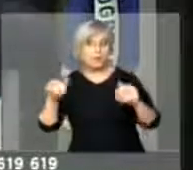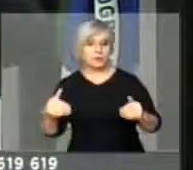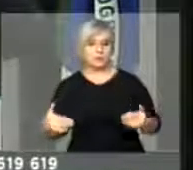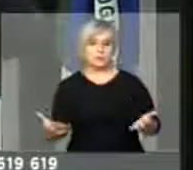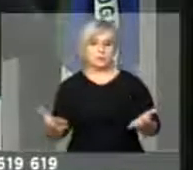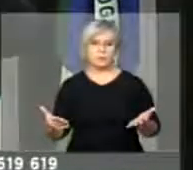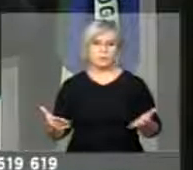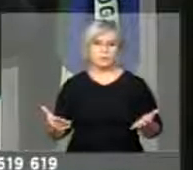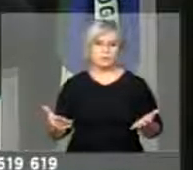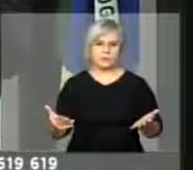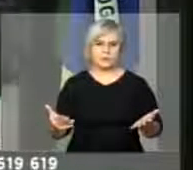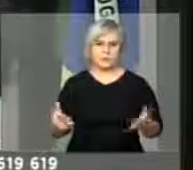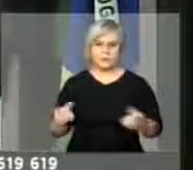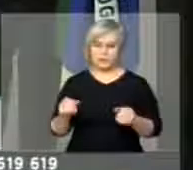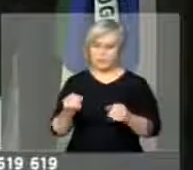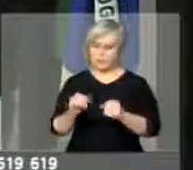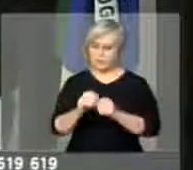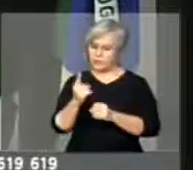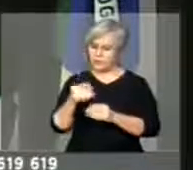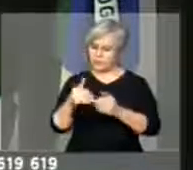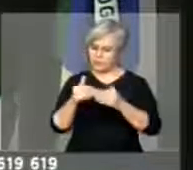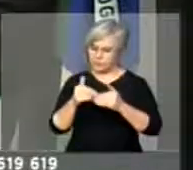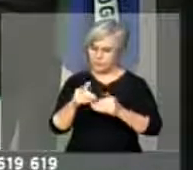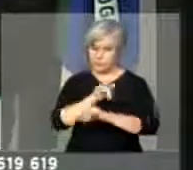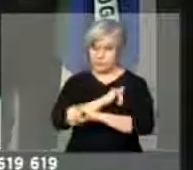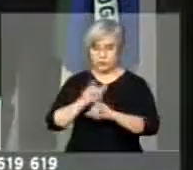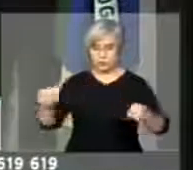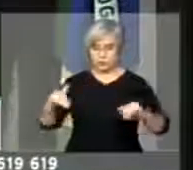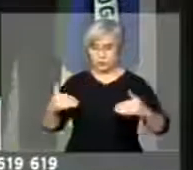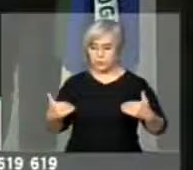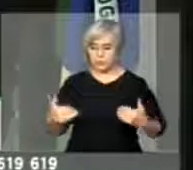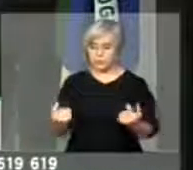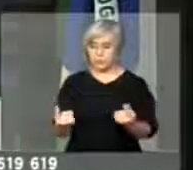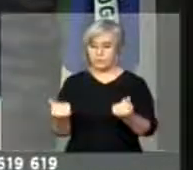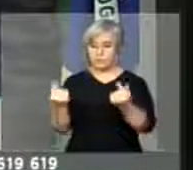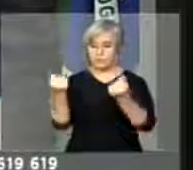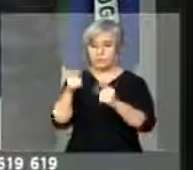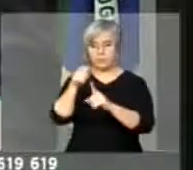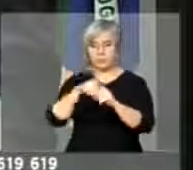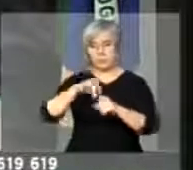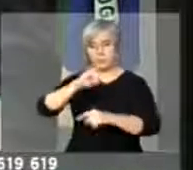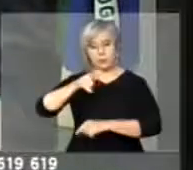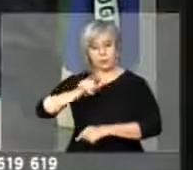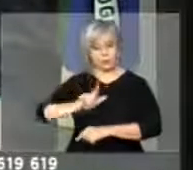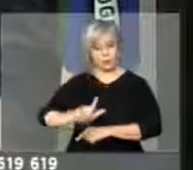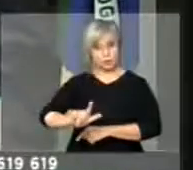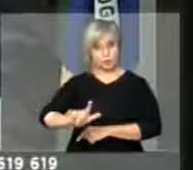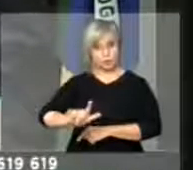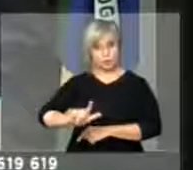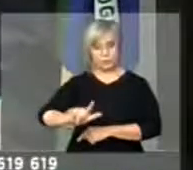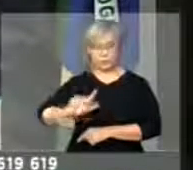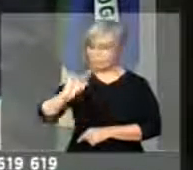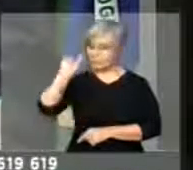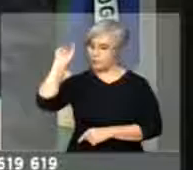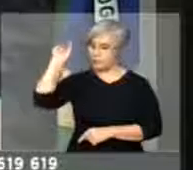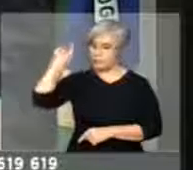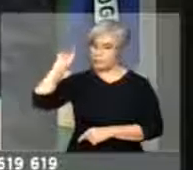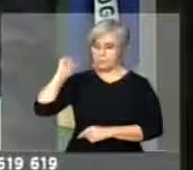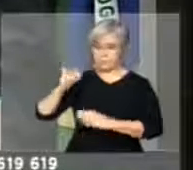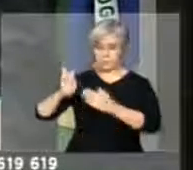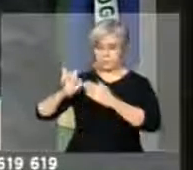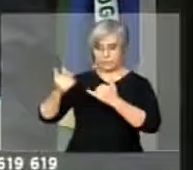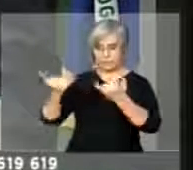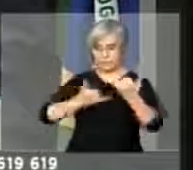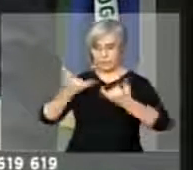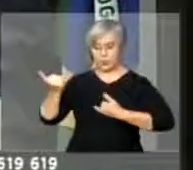Fiz um pedido de informações ao Ministério da Fazenda no mês de julho. E esse pedido de informações